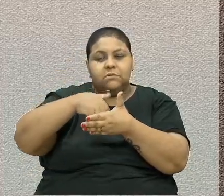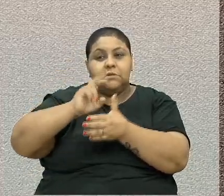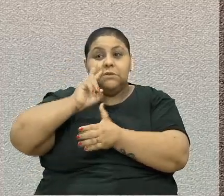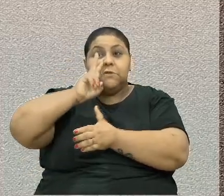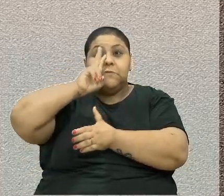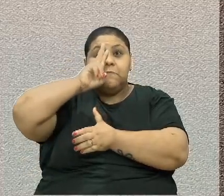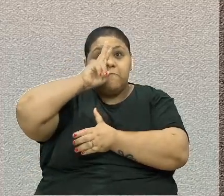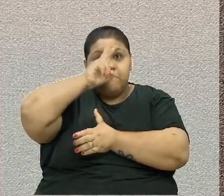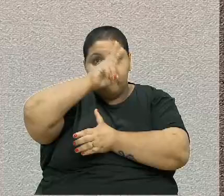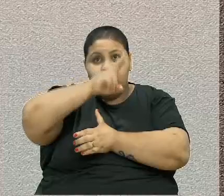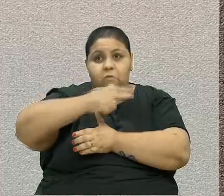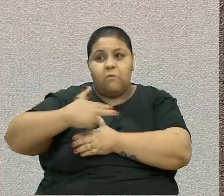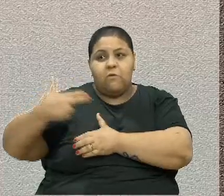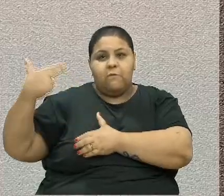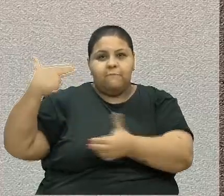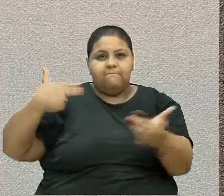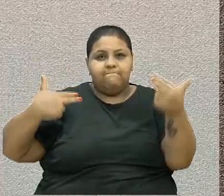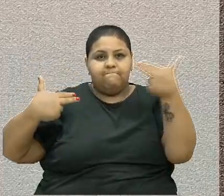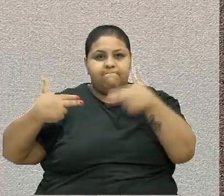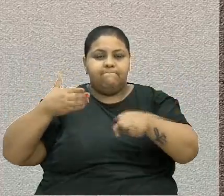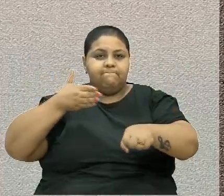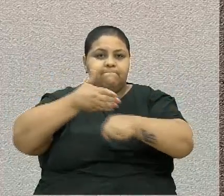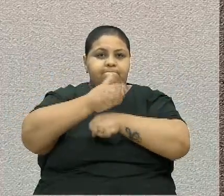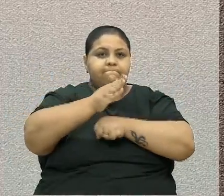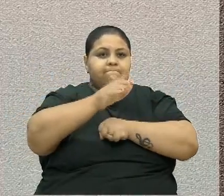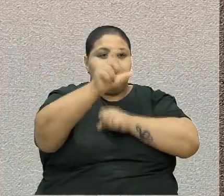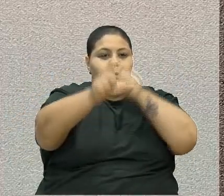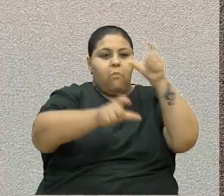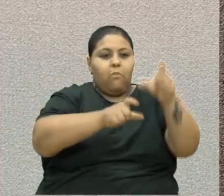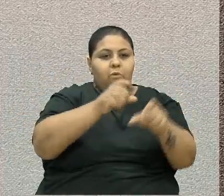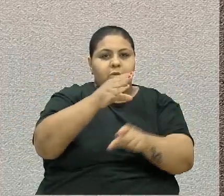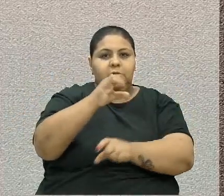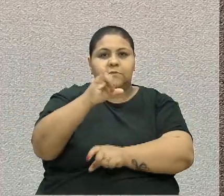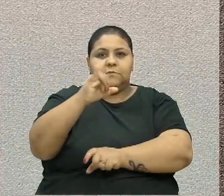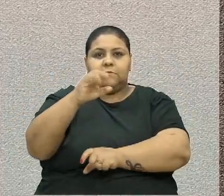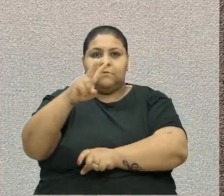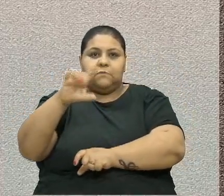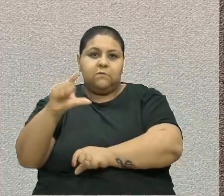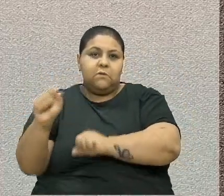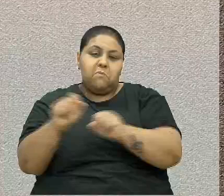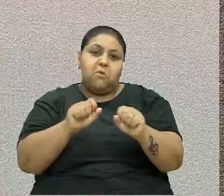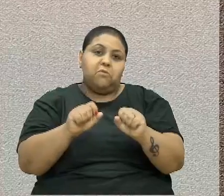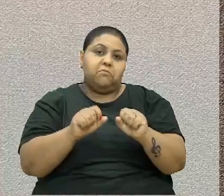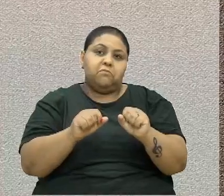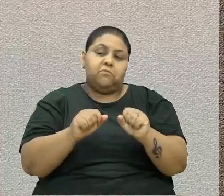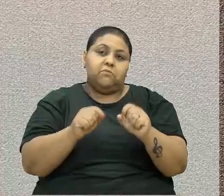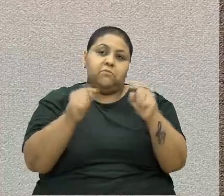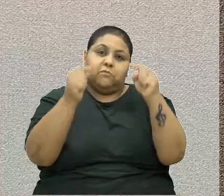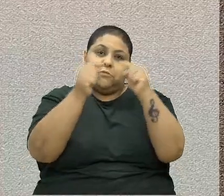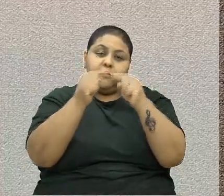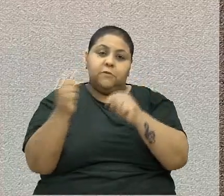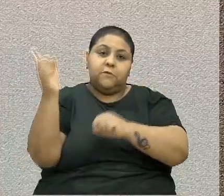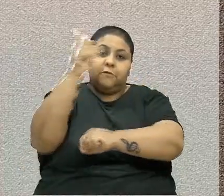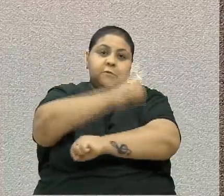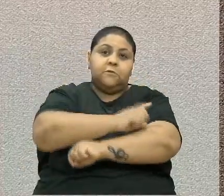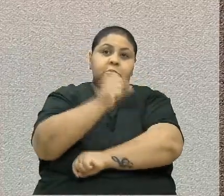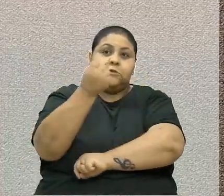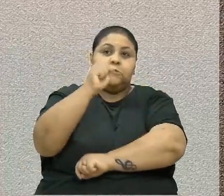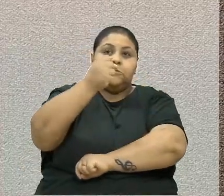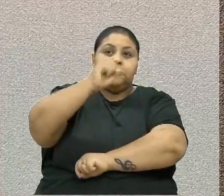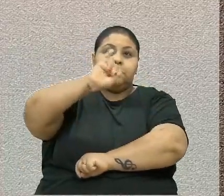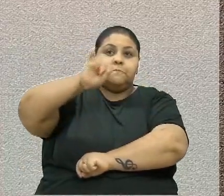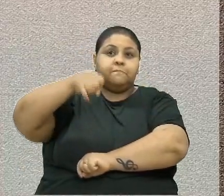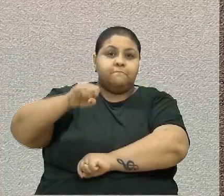Armadas, envolvendo a população civil, que talvez teria culminado no dia 8 de janeiro.